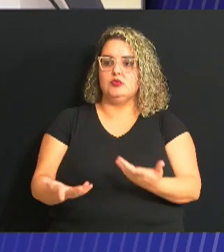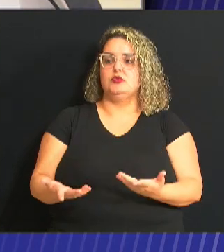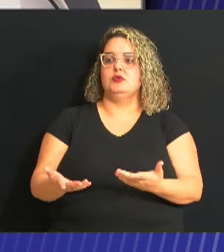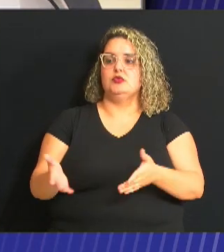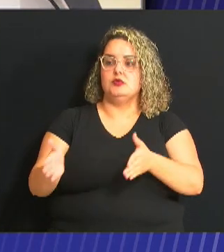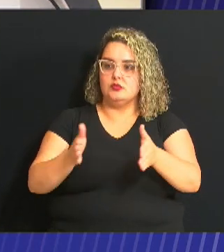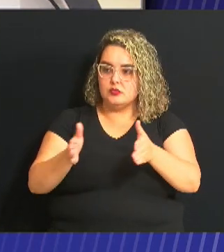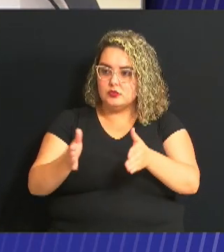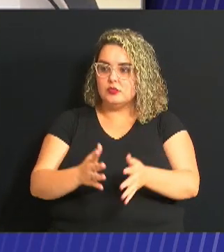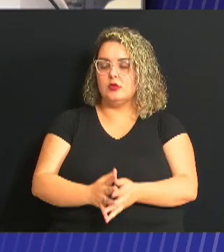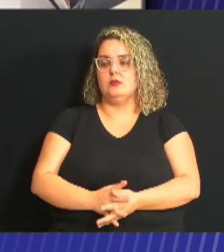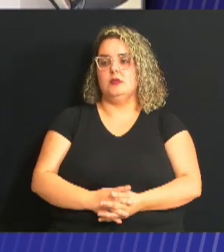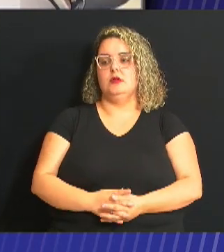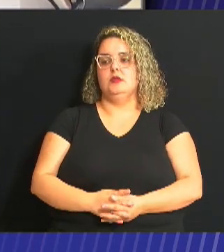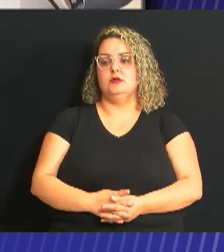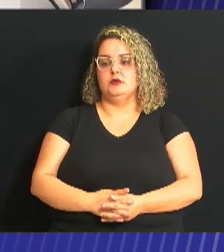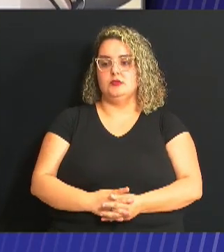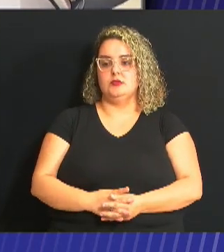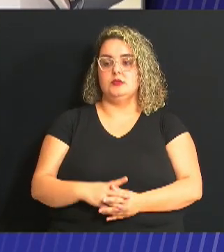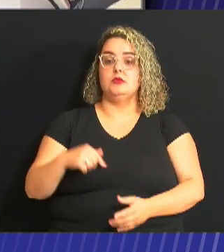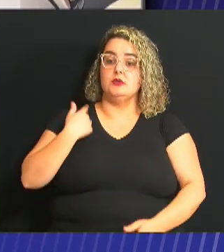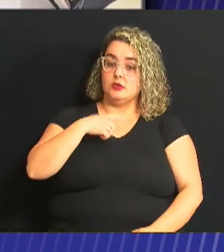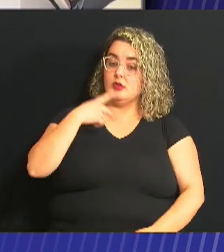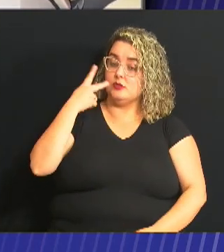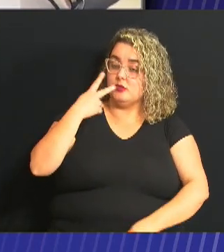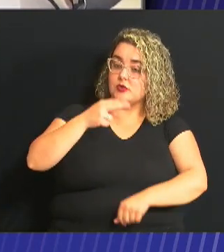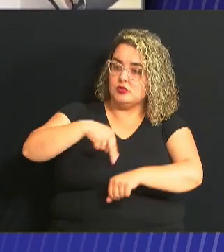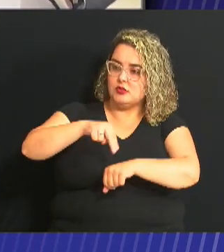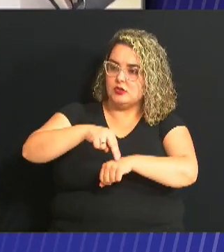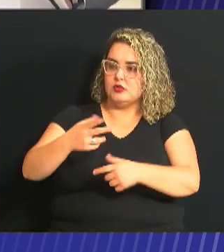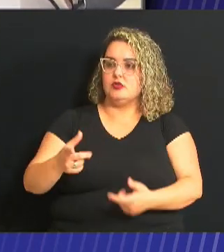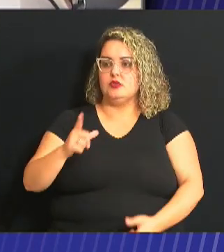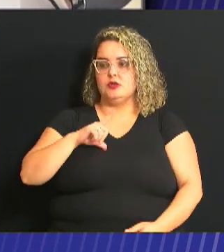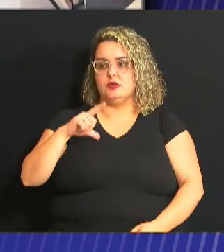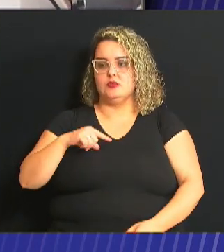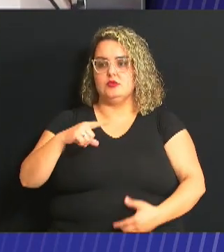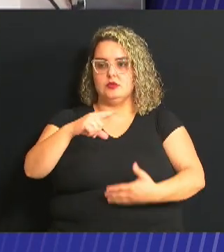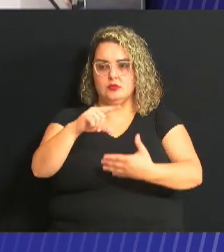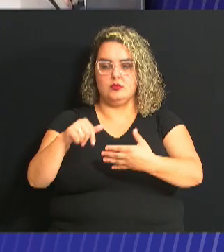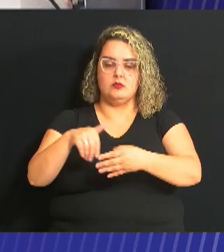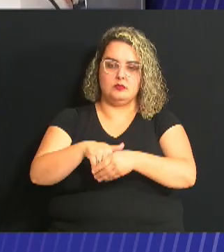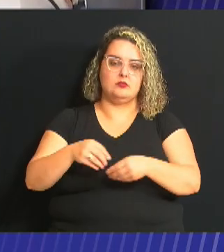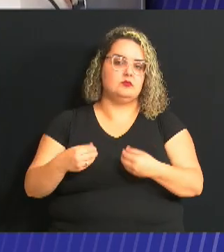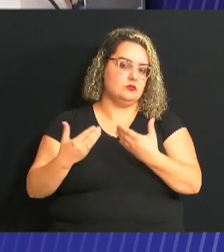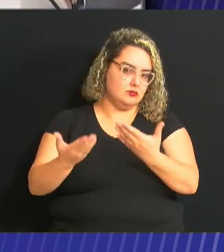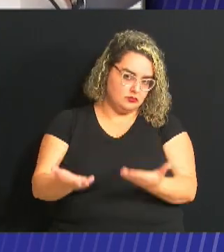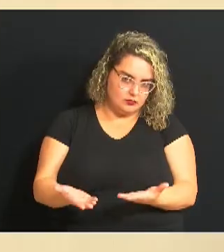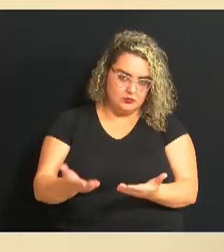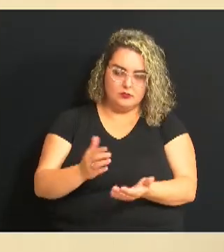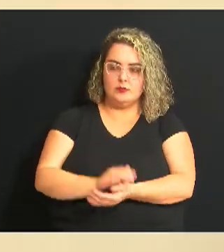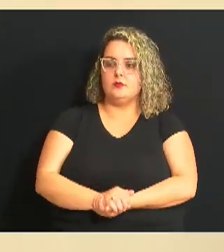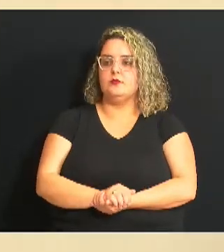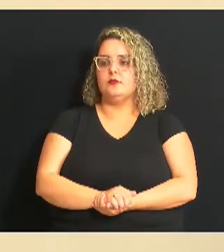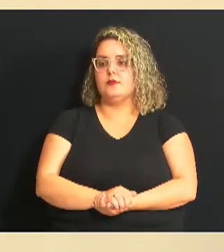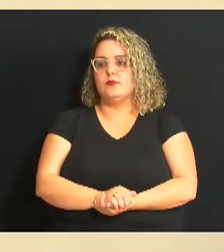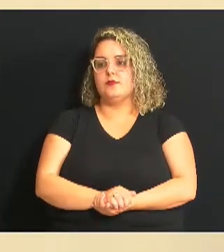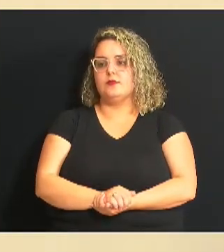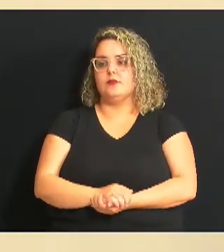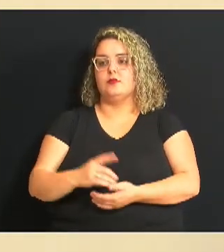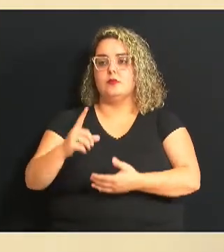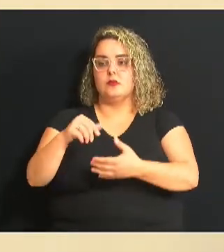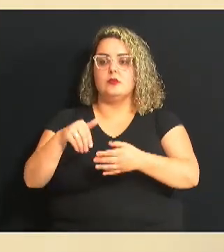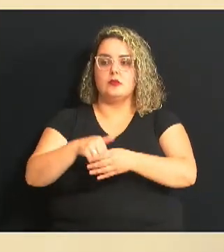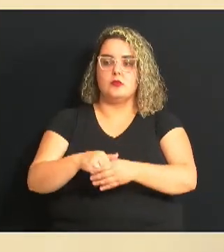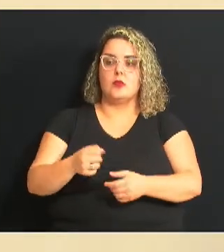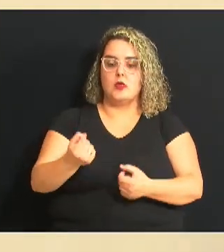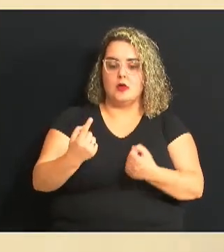difícil da nossa política nacional. Tivemos eleições proporcionais, que elegemos alguns